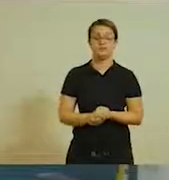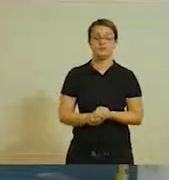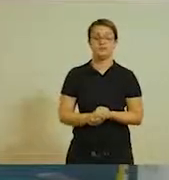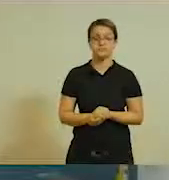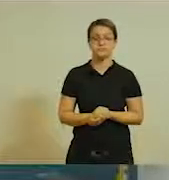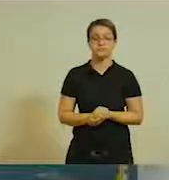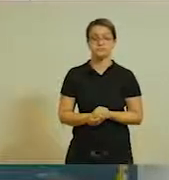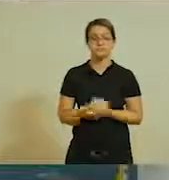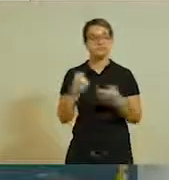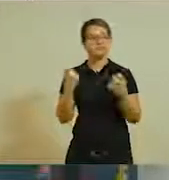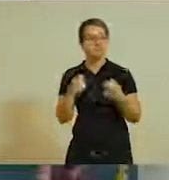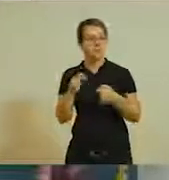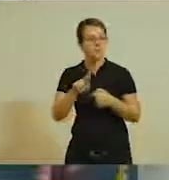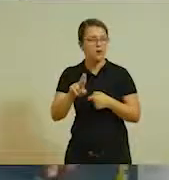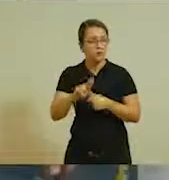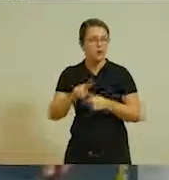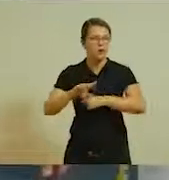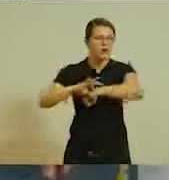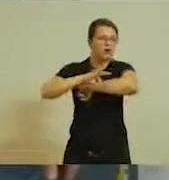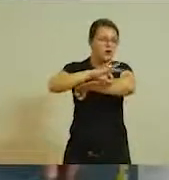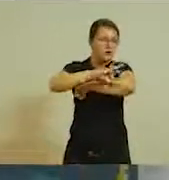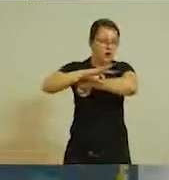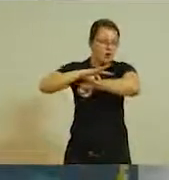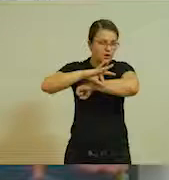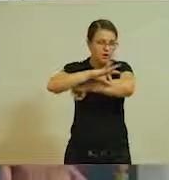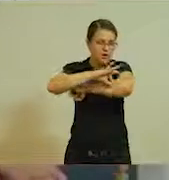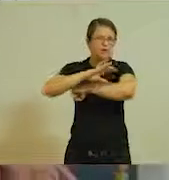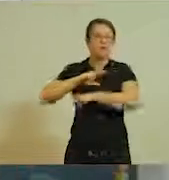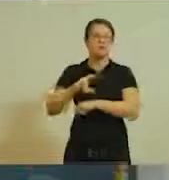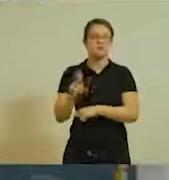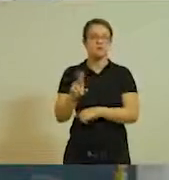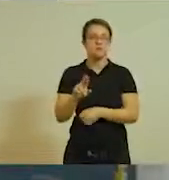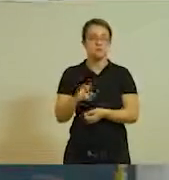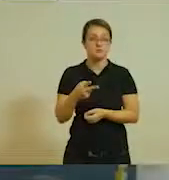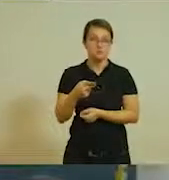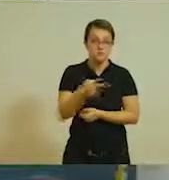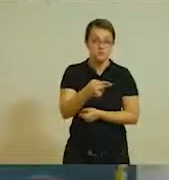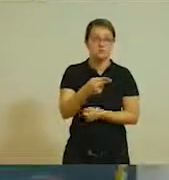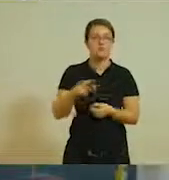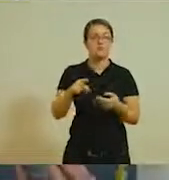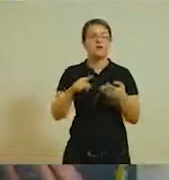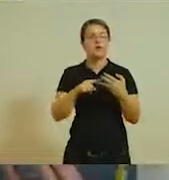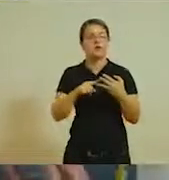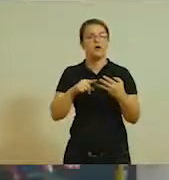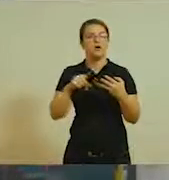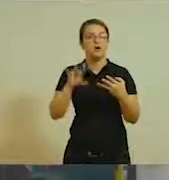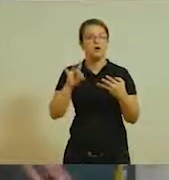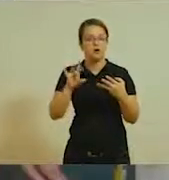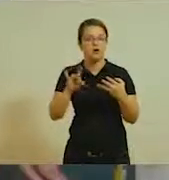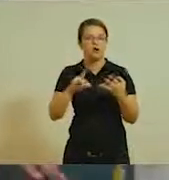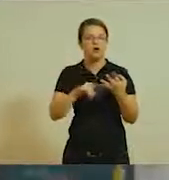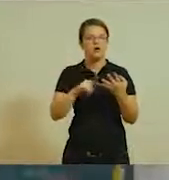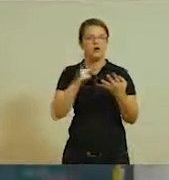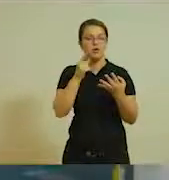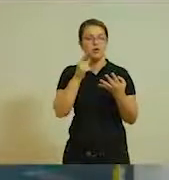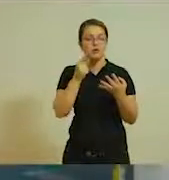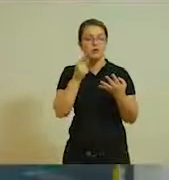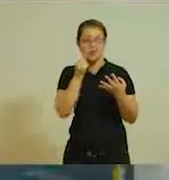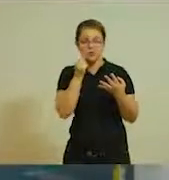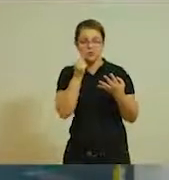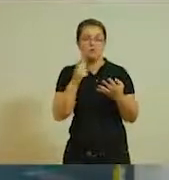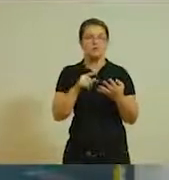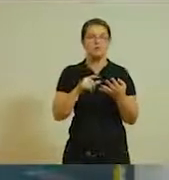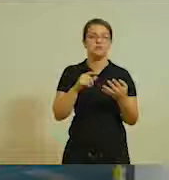atividade, vamos lá. Você vai precisar de régua, tesoura, cola, lápis, caneta, tá